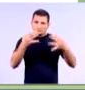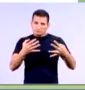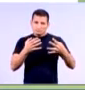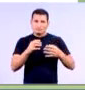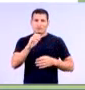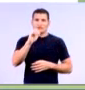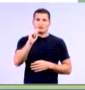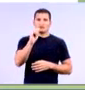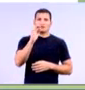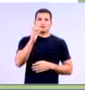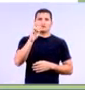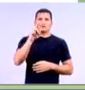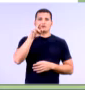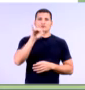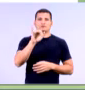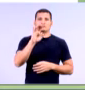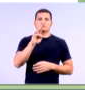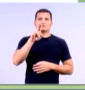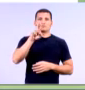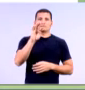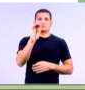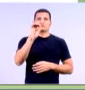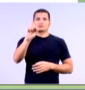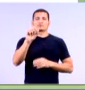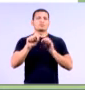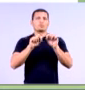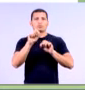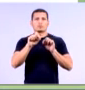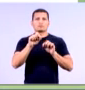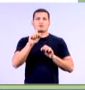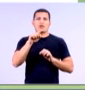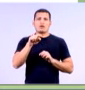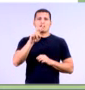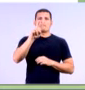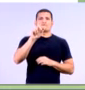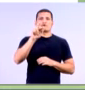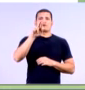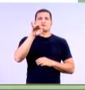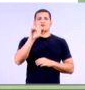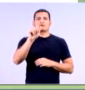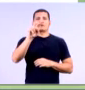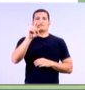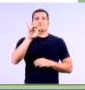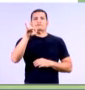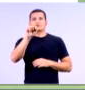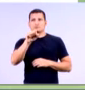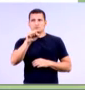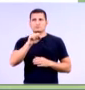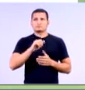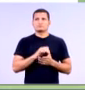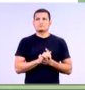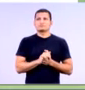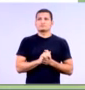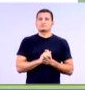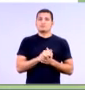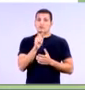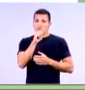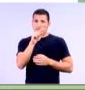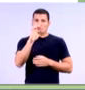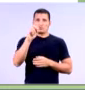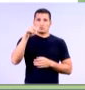aqui. Os atributos. O que são os atributos? São as variáveis membro dessa